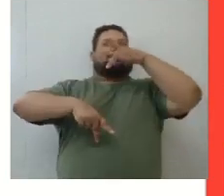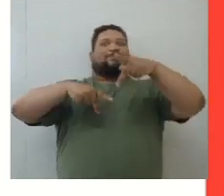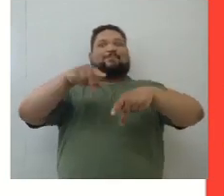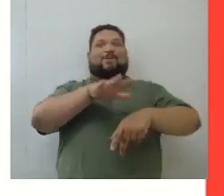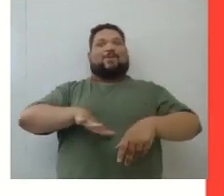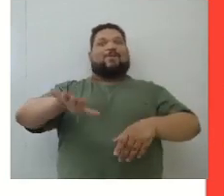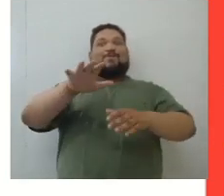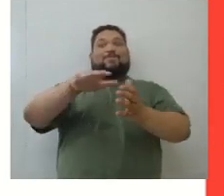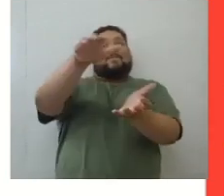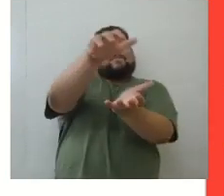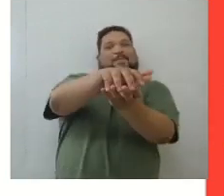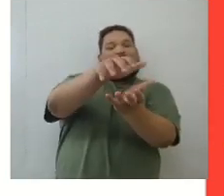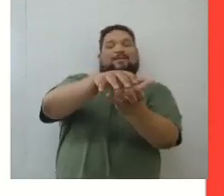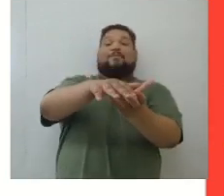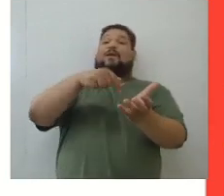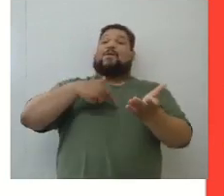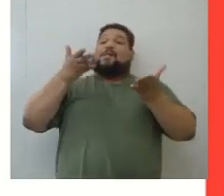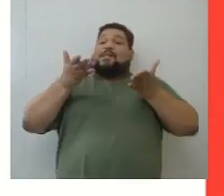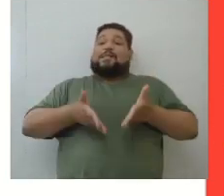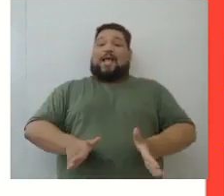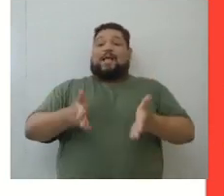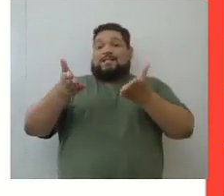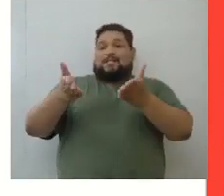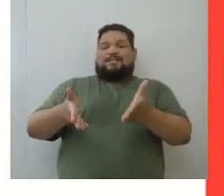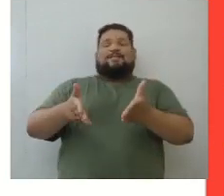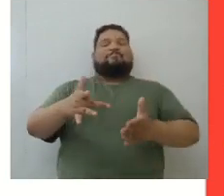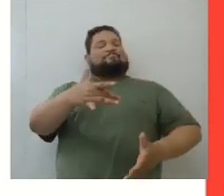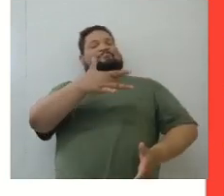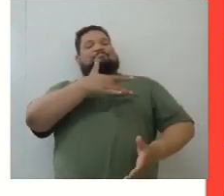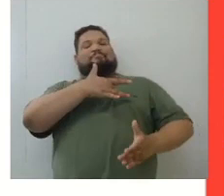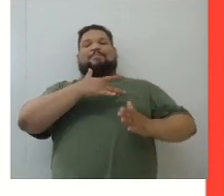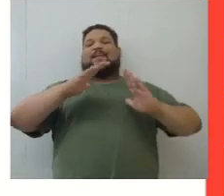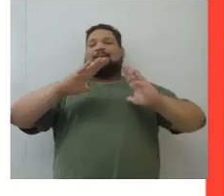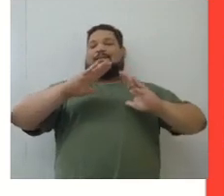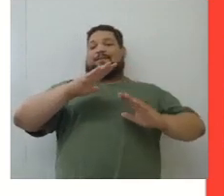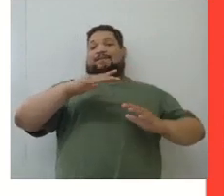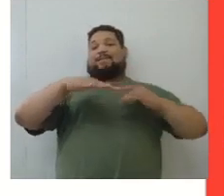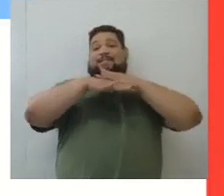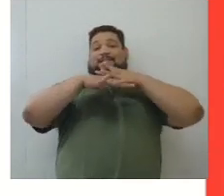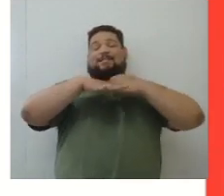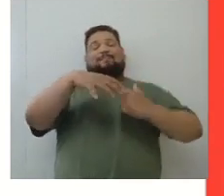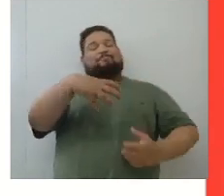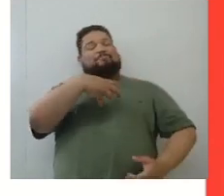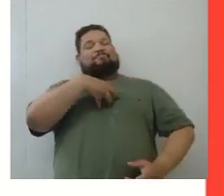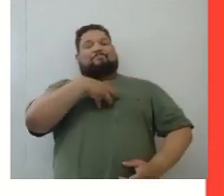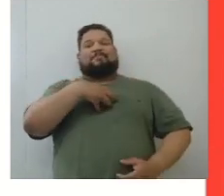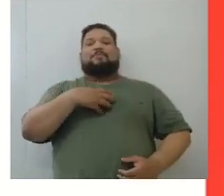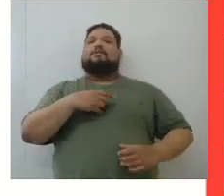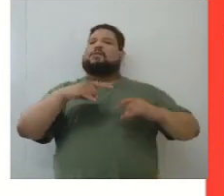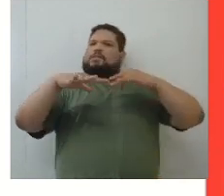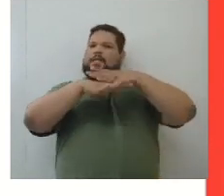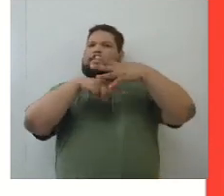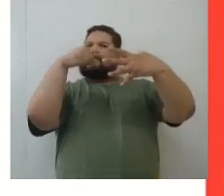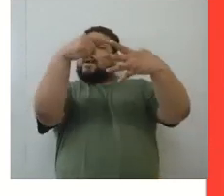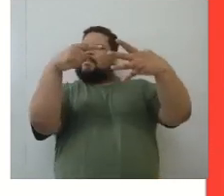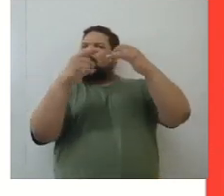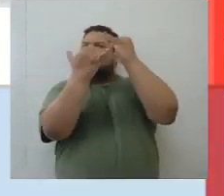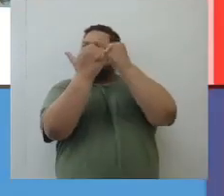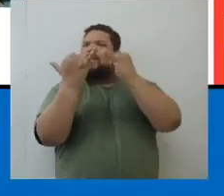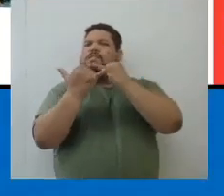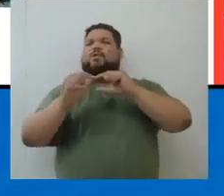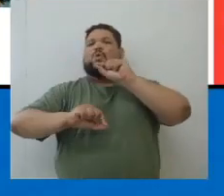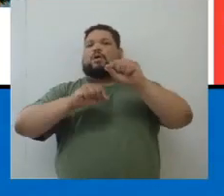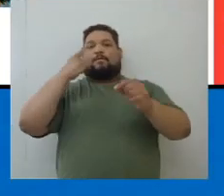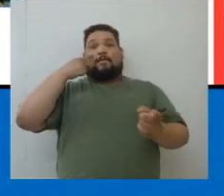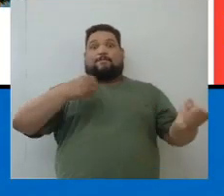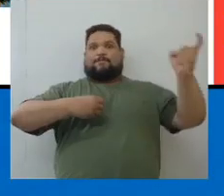onde eu nasci e que mora no meu coração. O que é que essas cidades têm em comum, tá? Volta cá para mim de